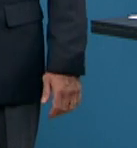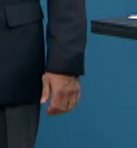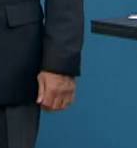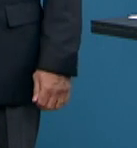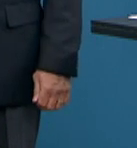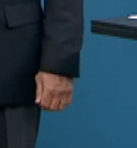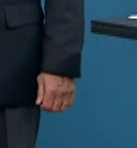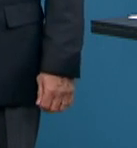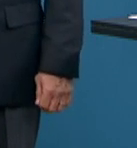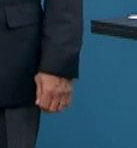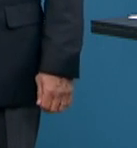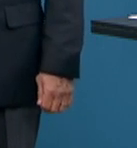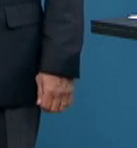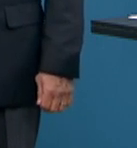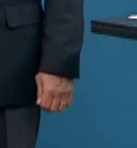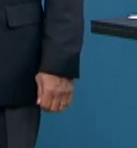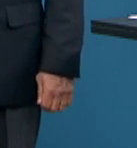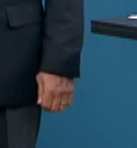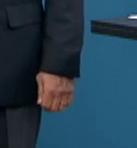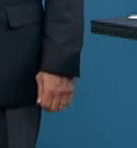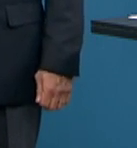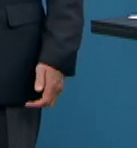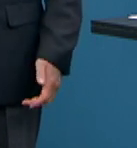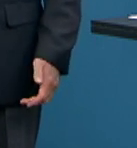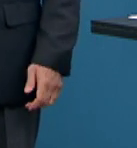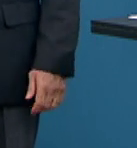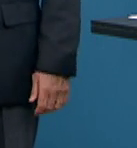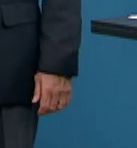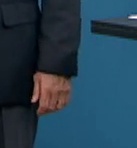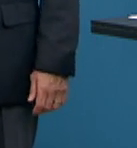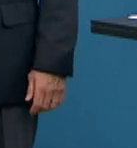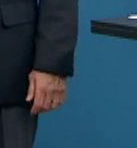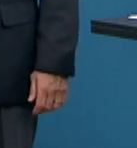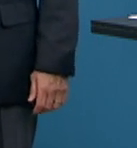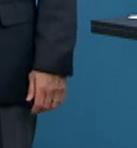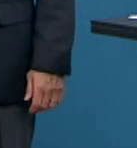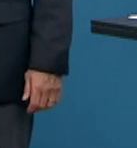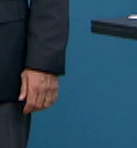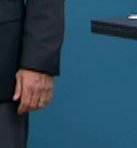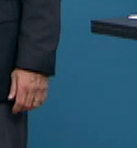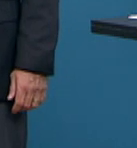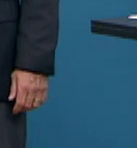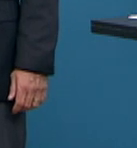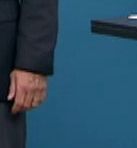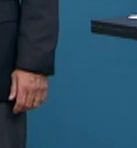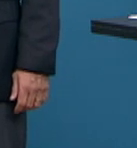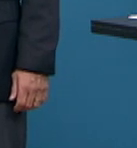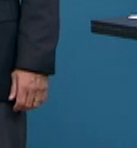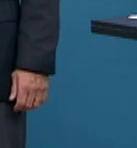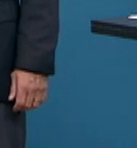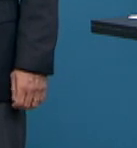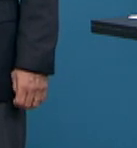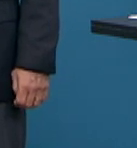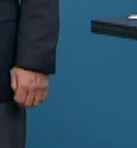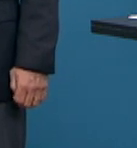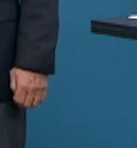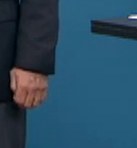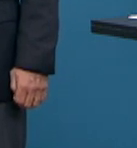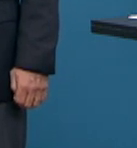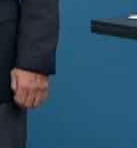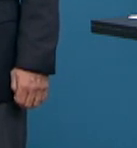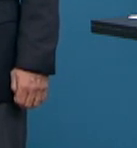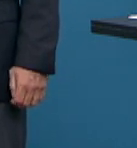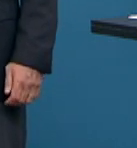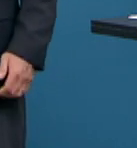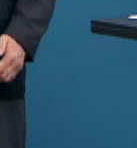Cunha, apresentador. Para debater a justiça pelo olhar das mulheres, que foi idealizado pelas ministras do Supremo Carmen Lúcia, Rosa Weber e pela ministra